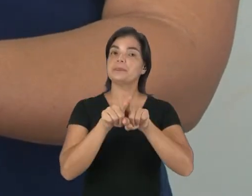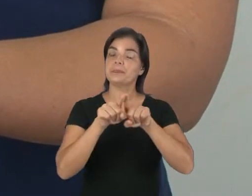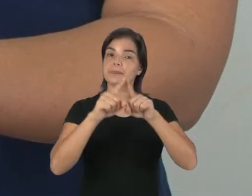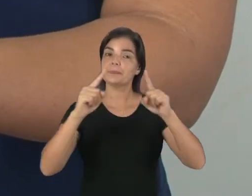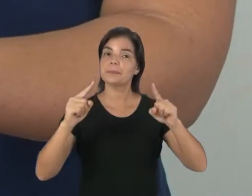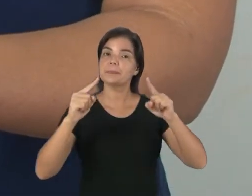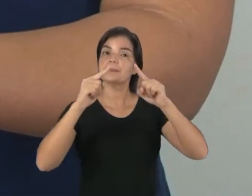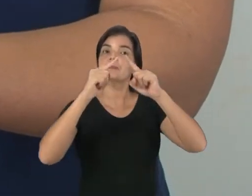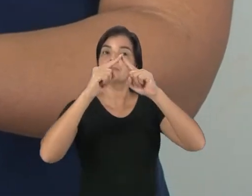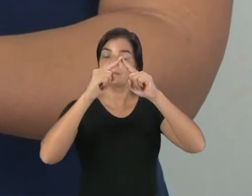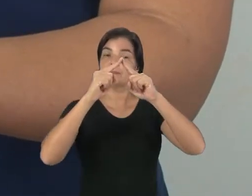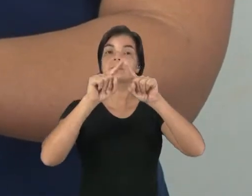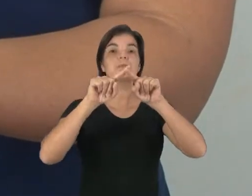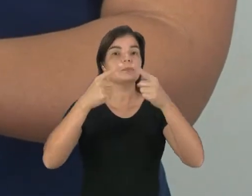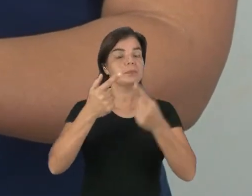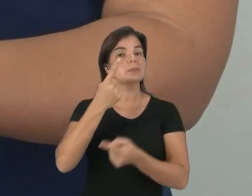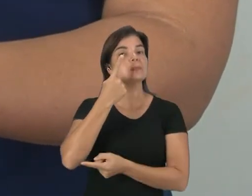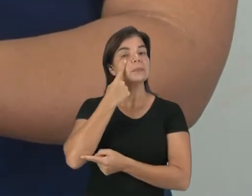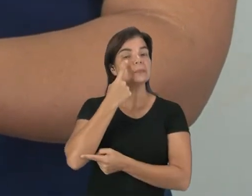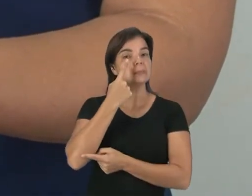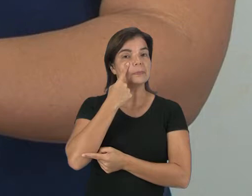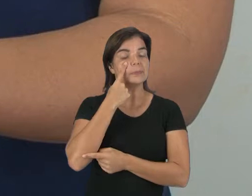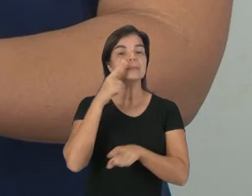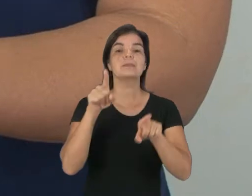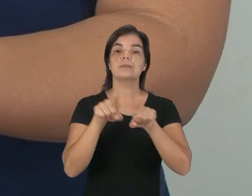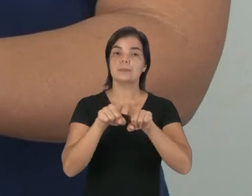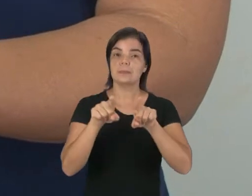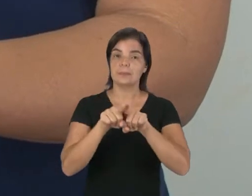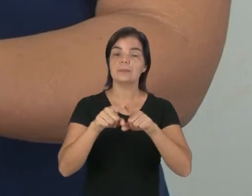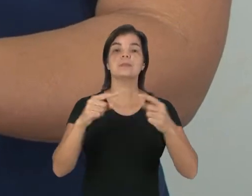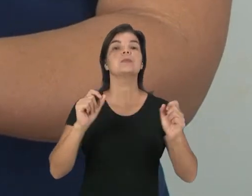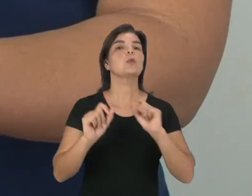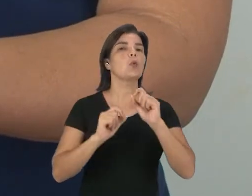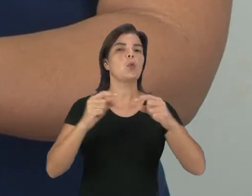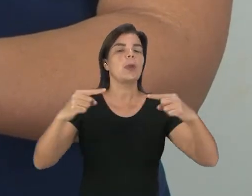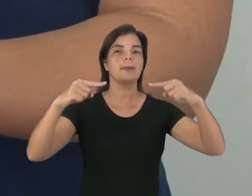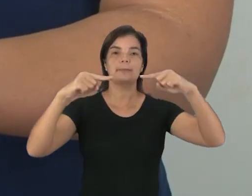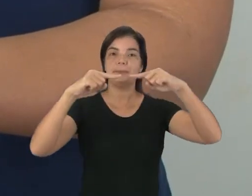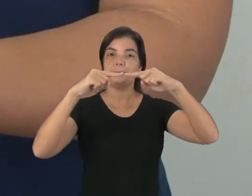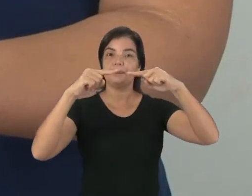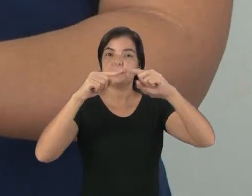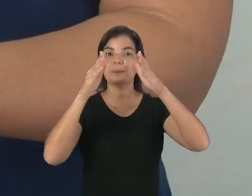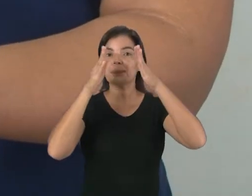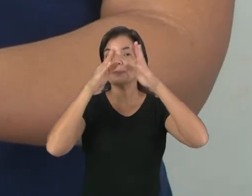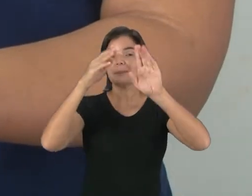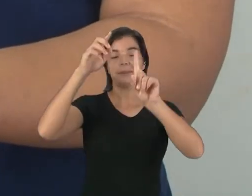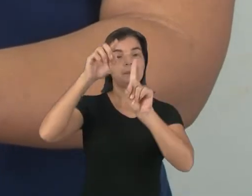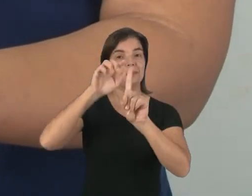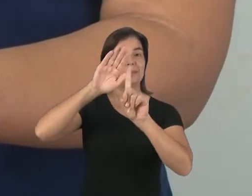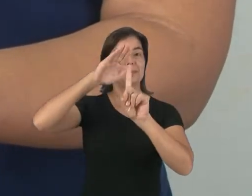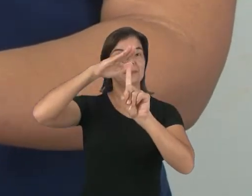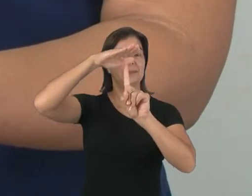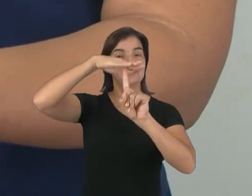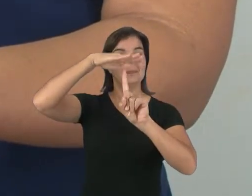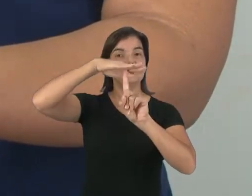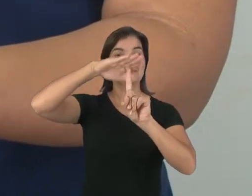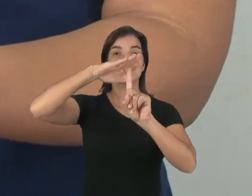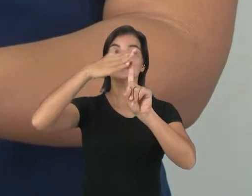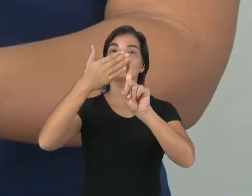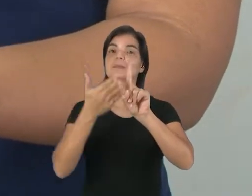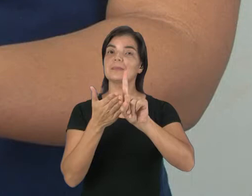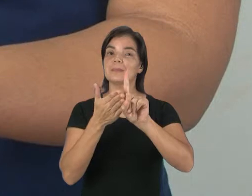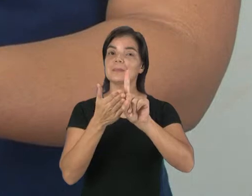temos uma pontinha, nós conseguimos identificar as faces, olha só. Mas onde está a base? Ela